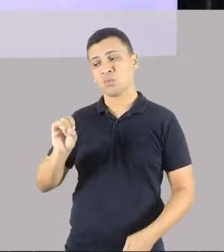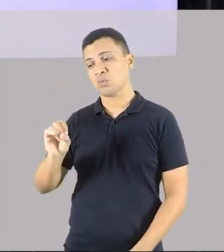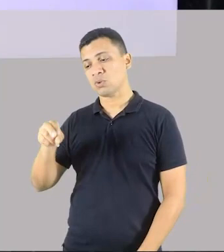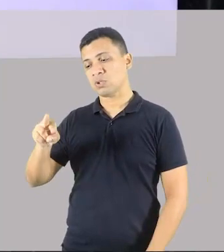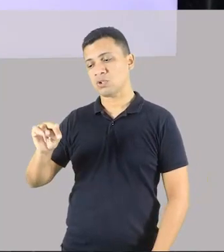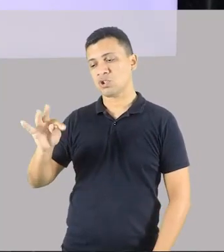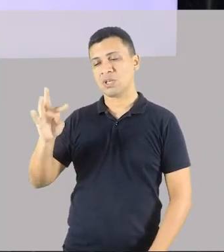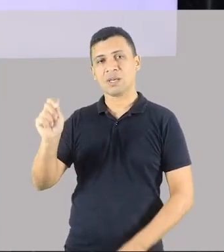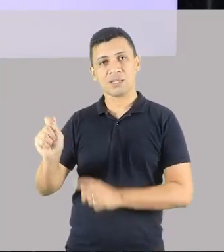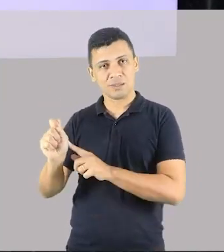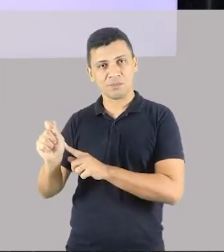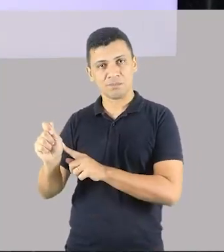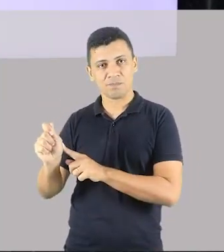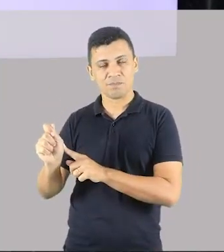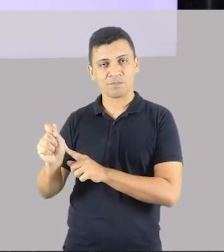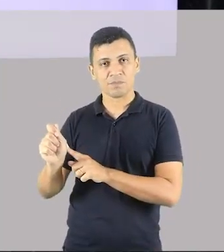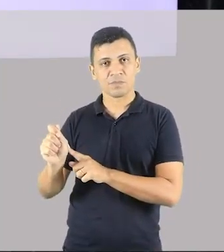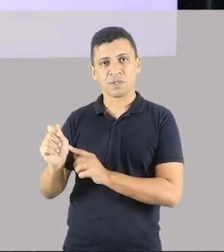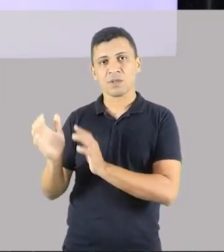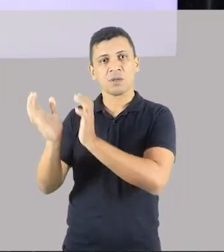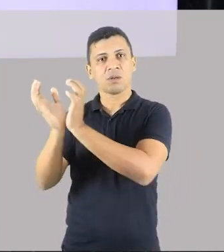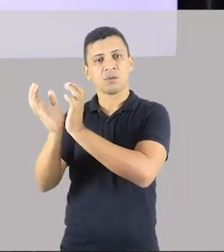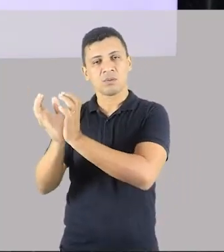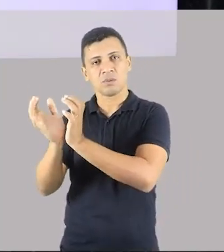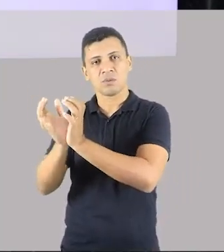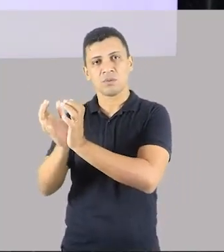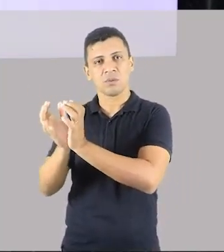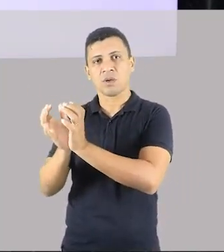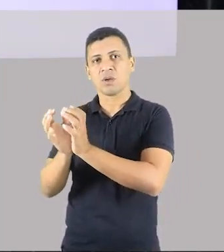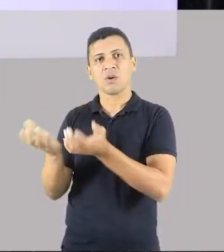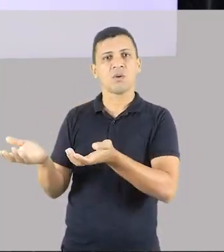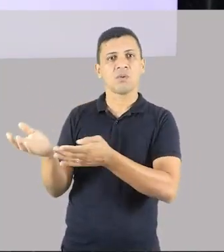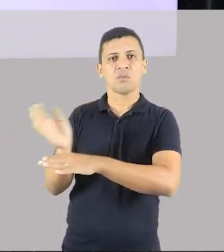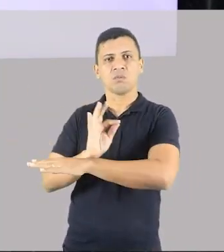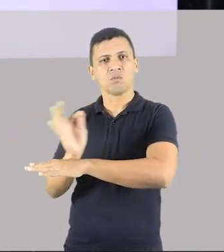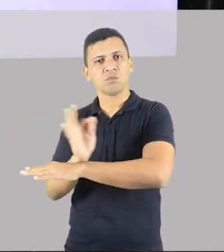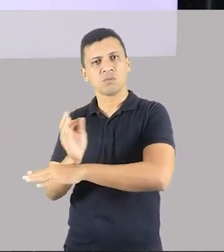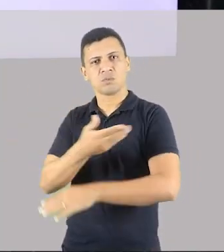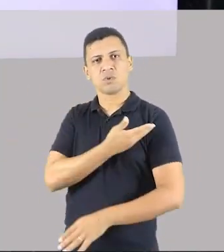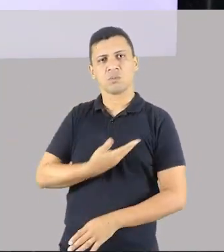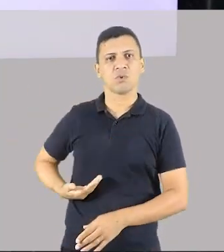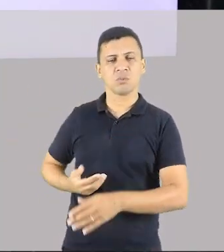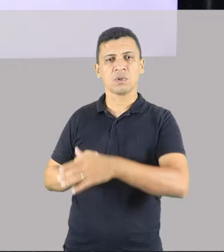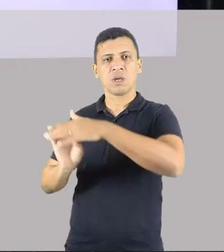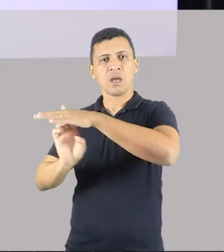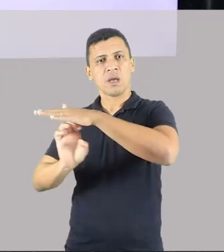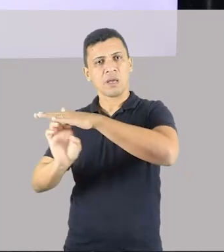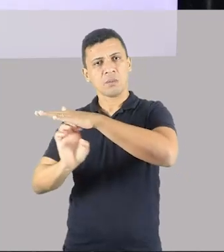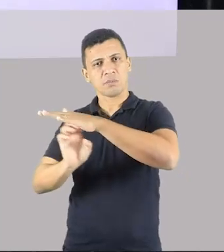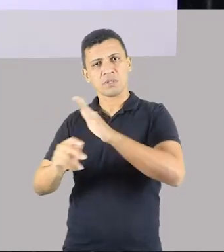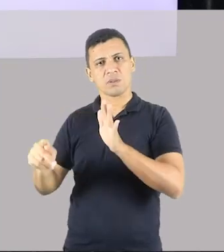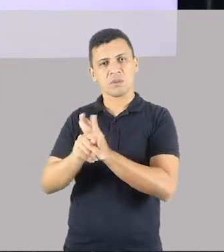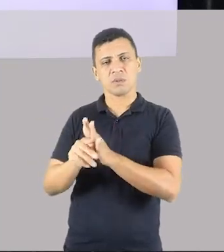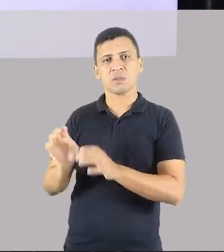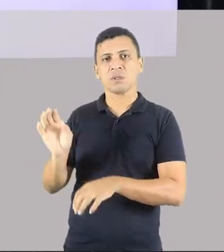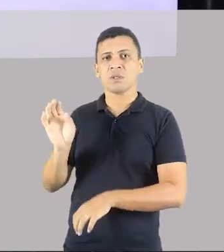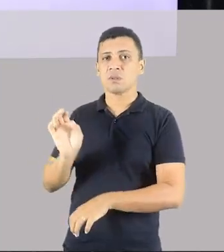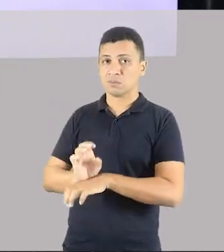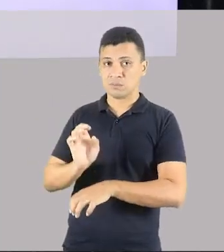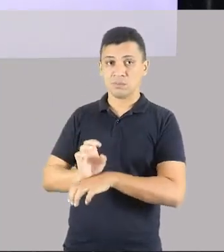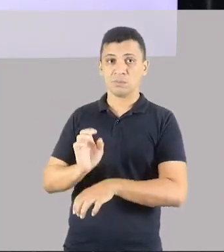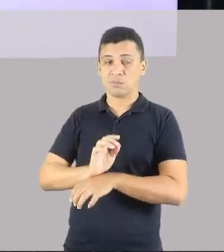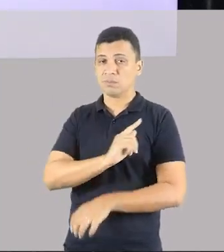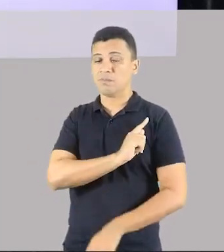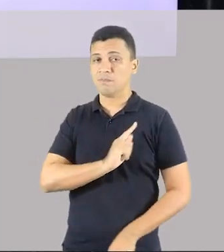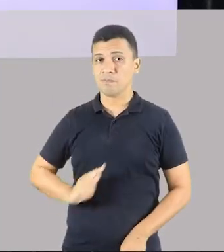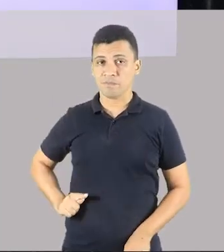pública indireta, a autarquia, as fundações públicas, as empresas estatais, sejam elas as sociedades de